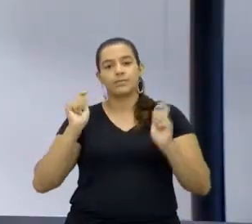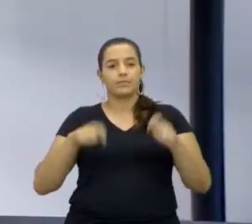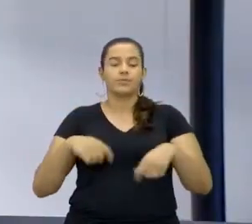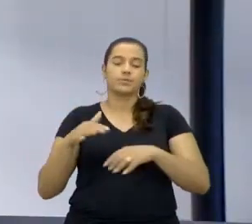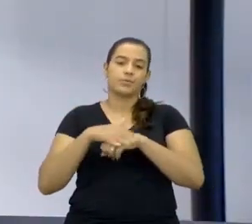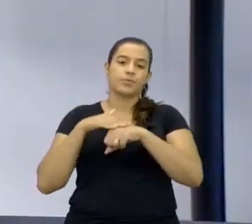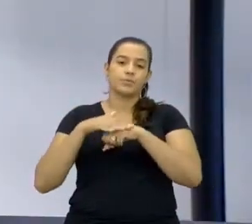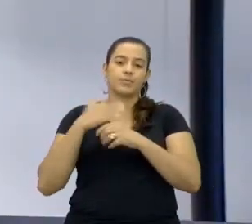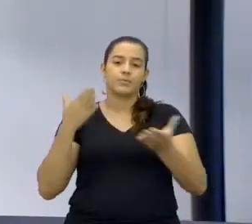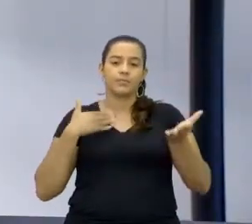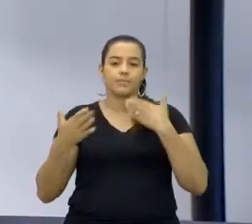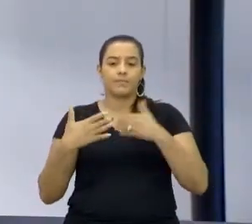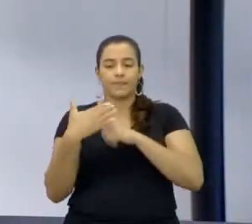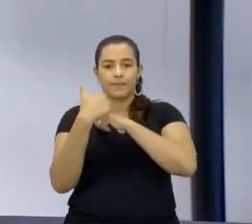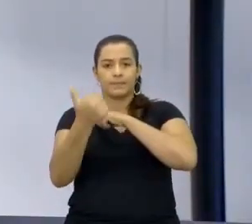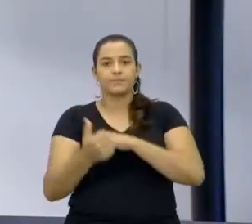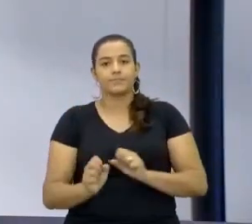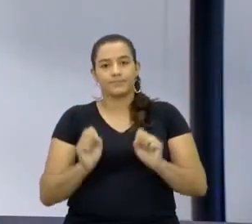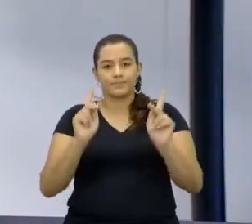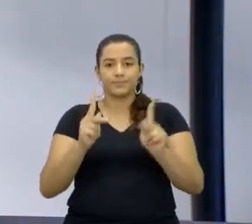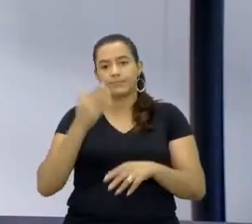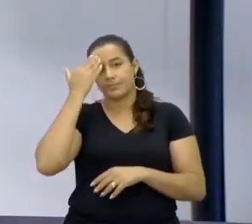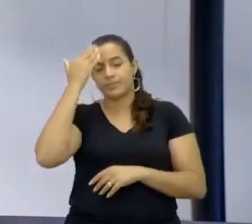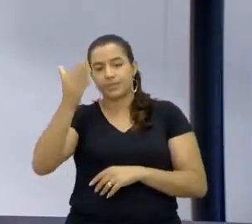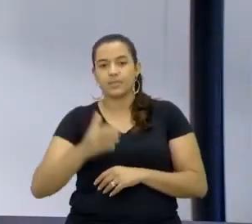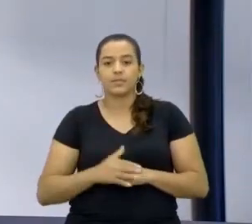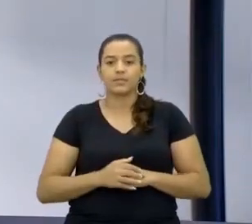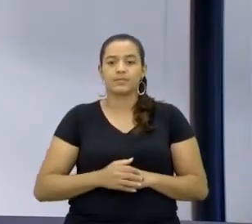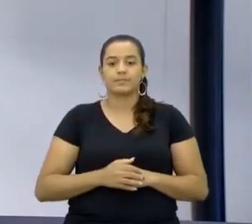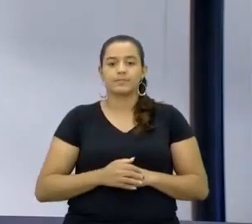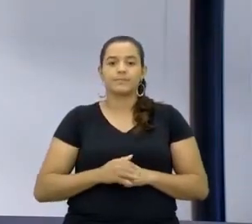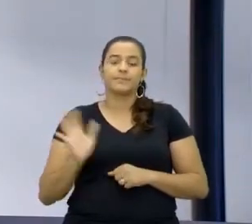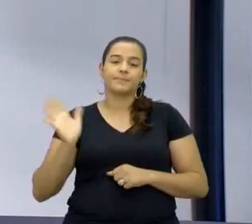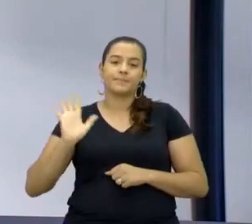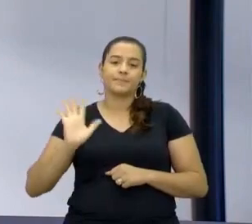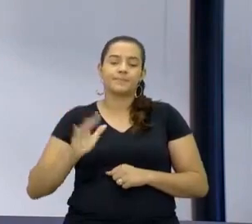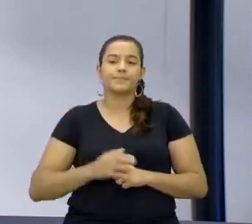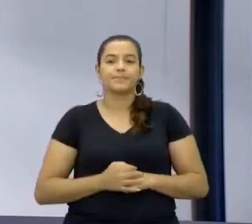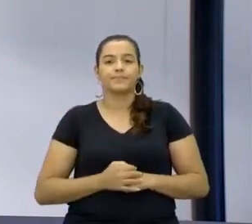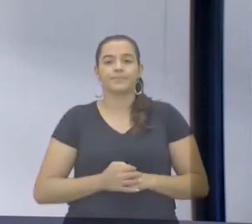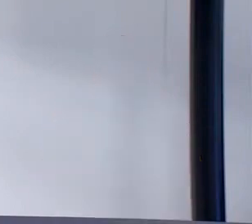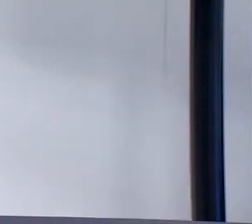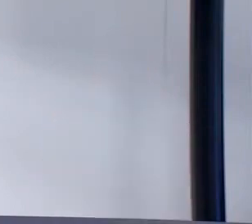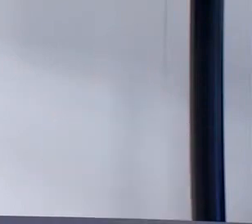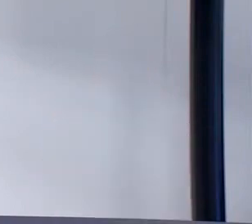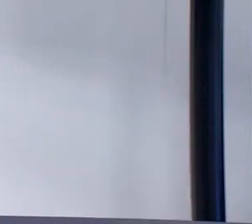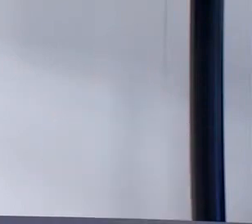tá bom? Vocês me chamam no Instagram. Obrigada, pessoal. Vem pra Mate. Até a próxima.